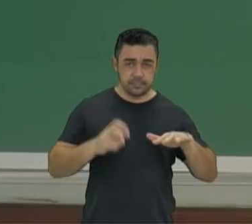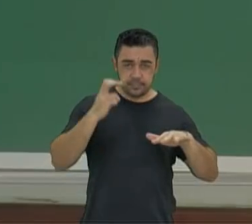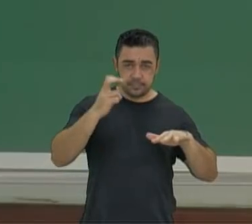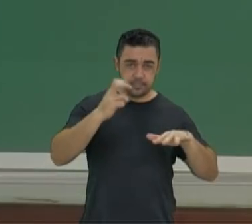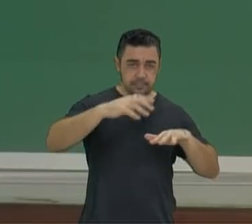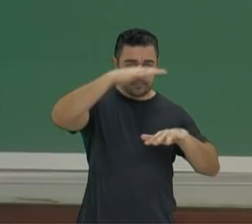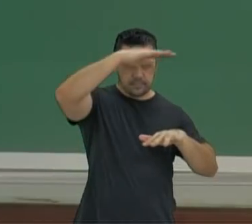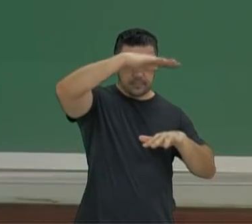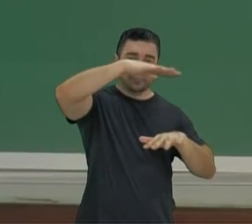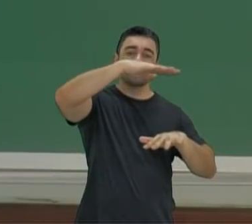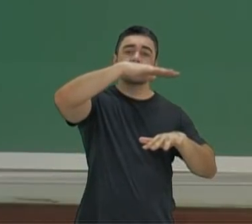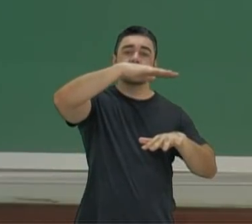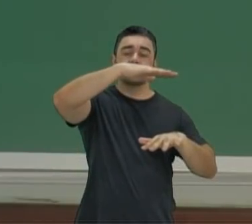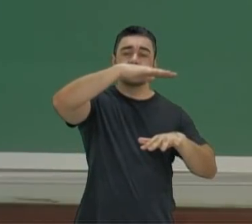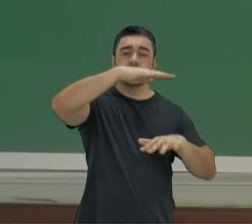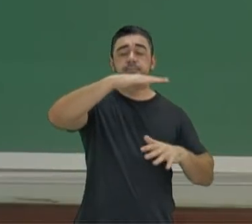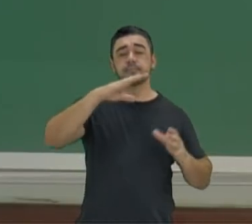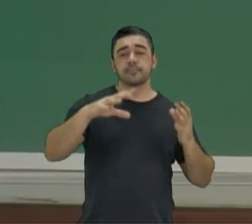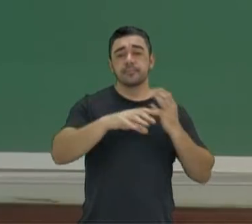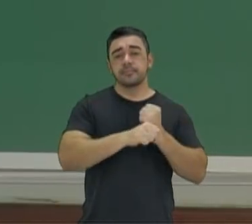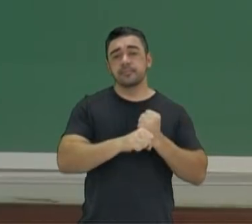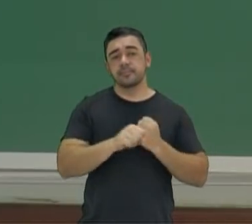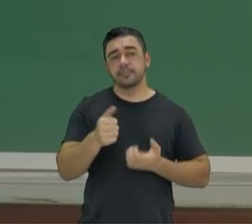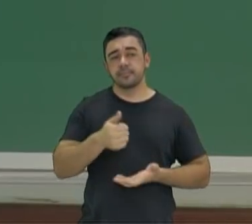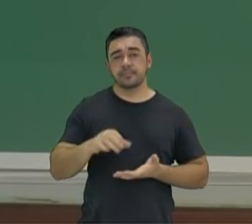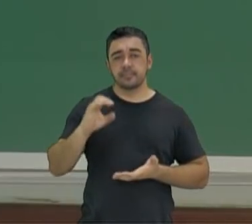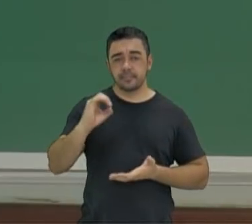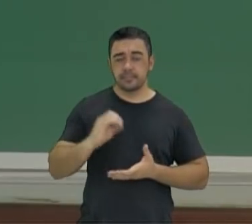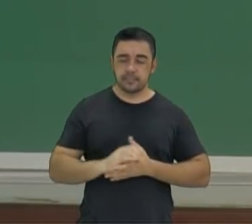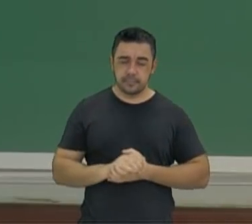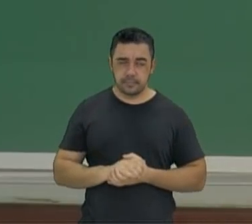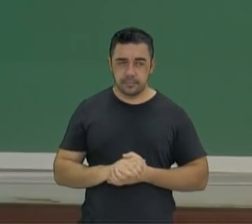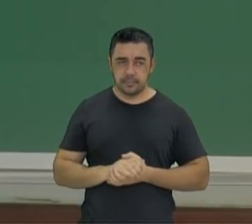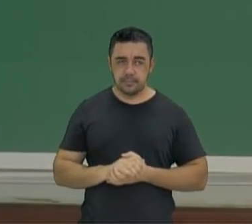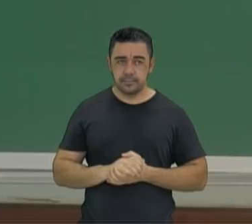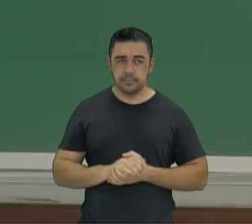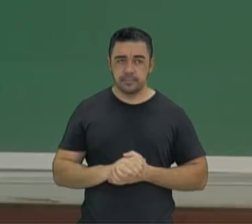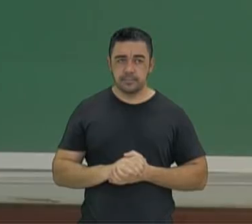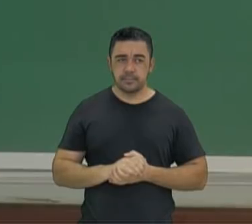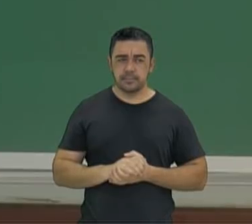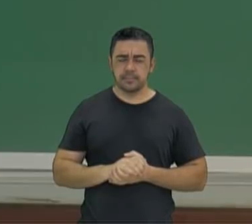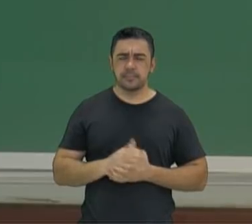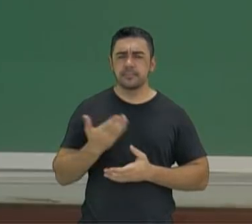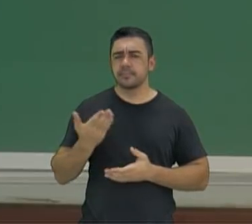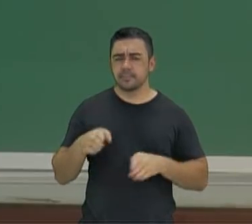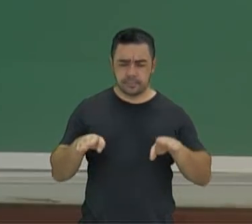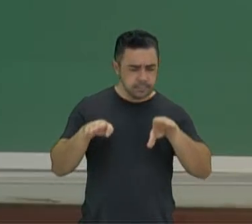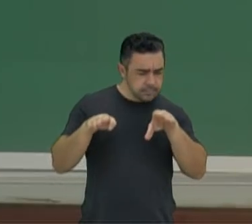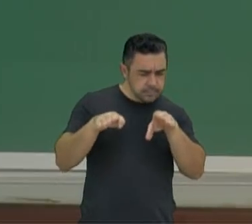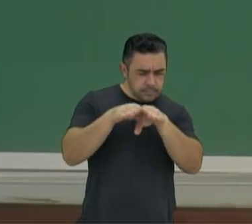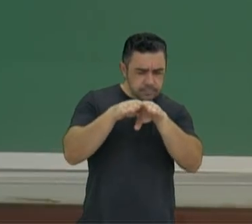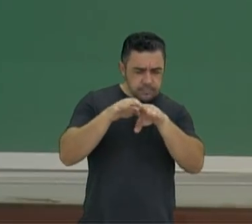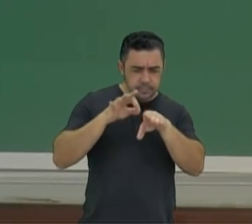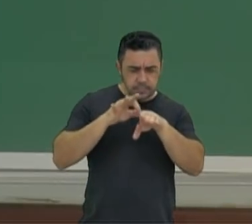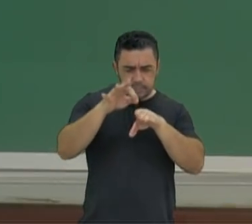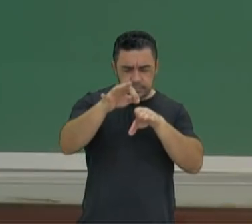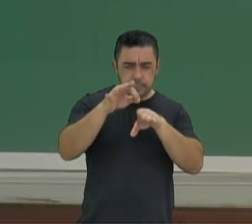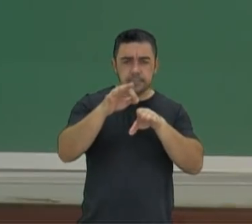inferior e 5 vértices na base superior. Então, eu tenho 10 vértices. E aresta?